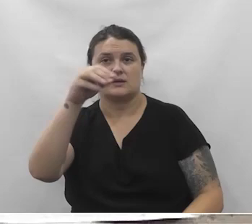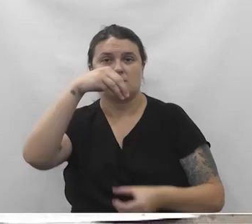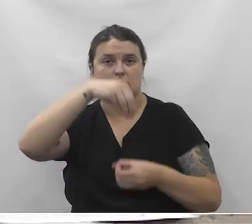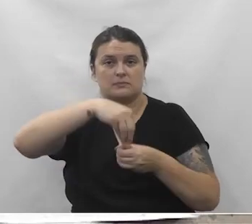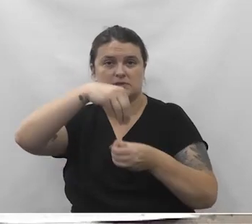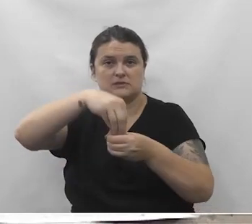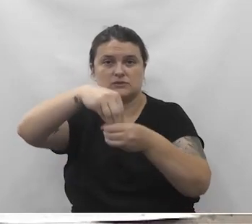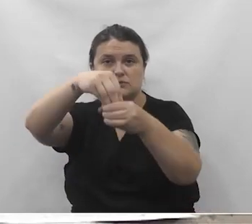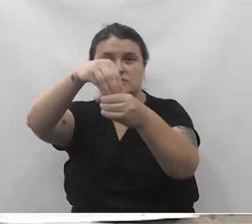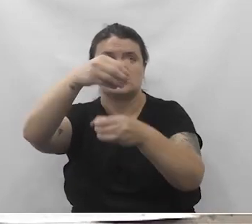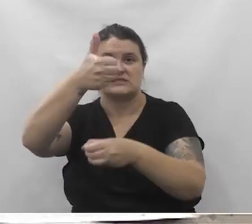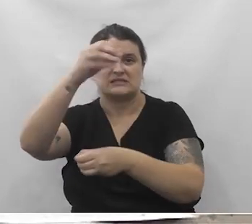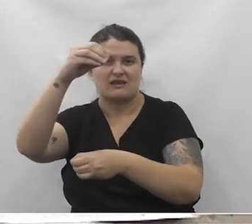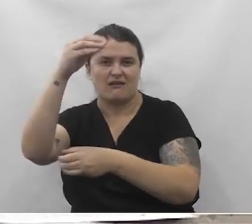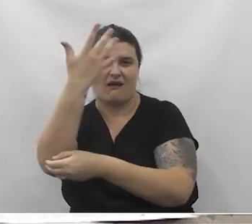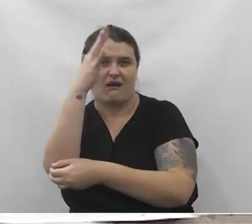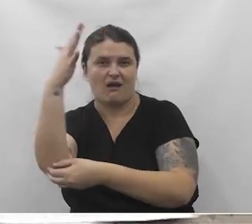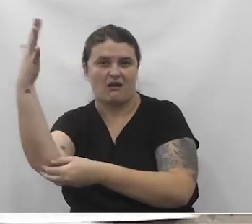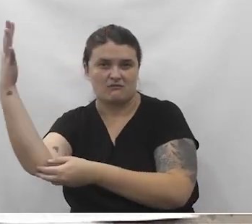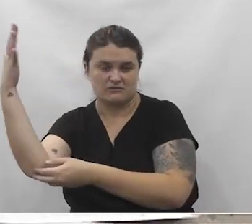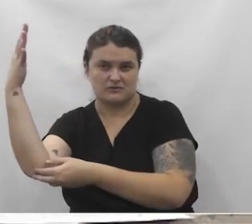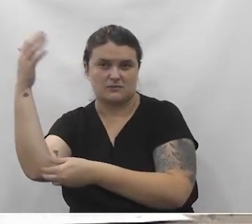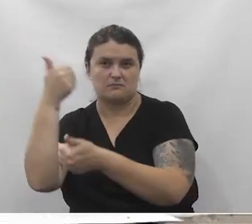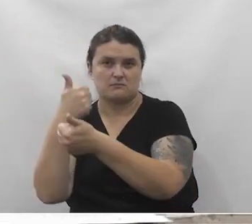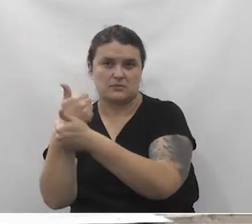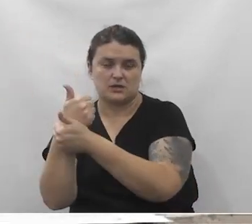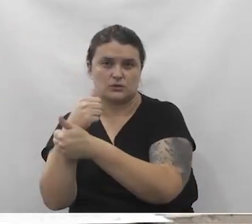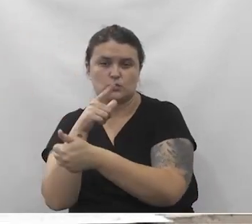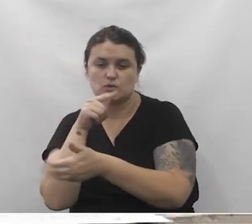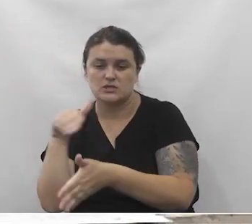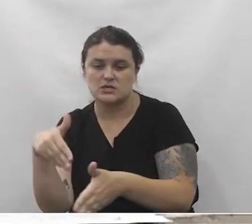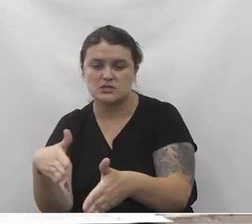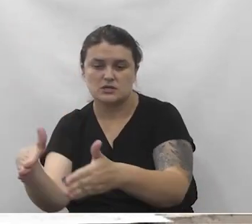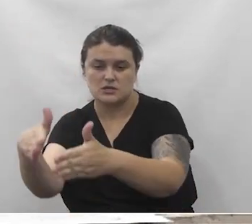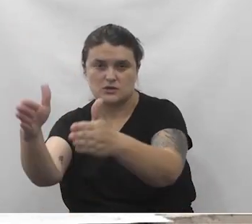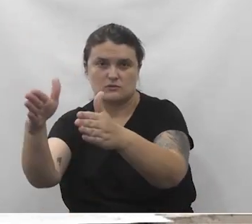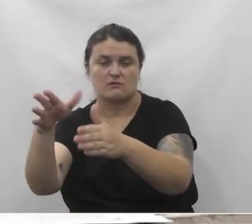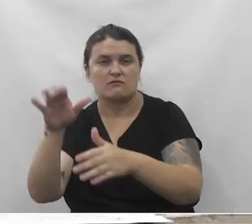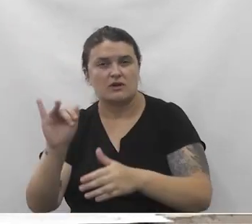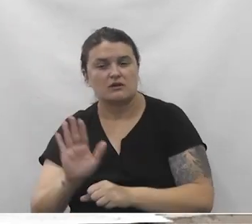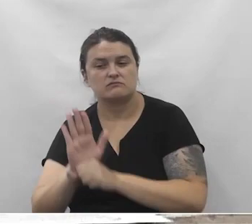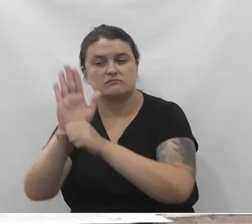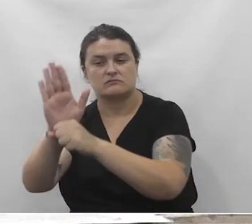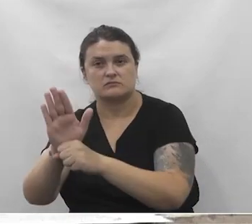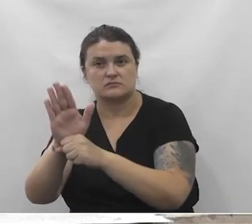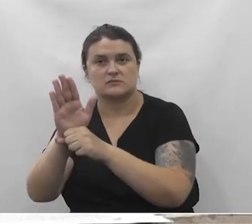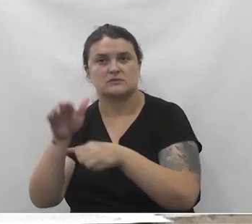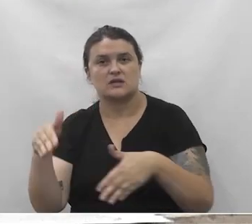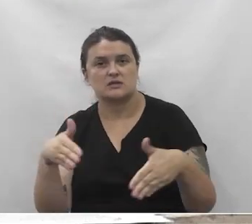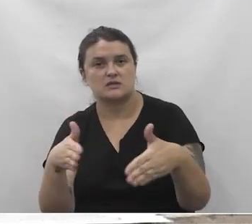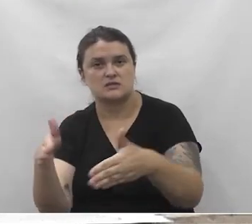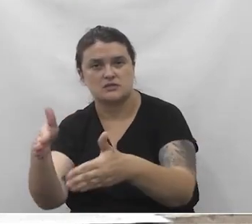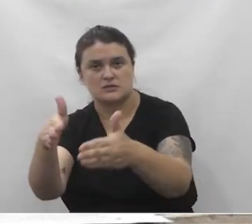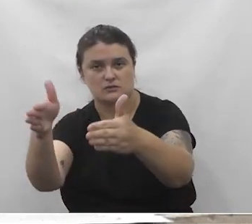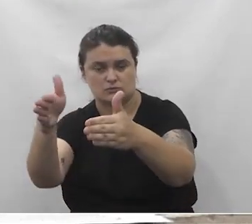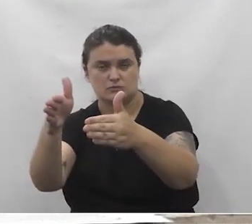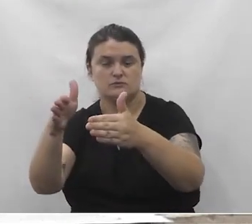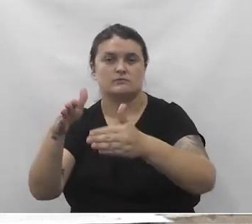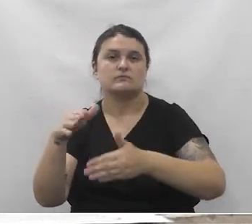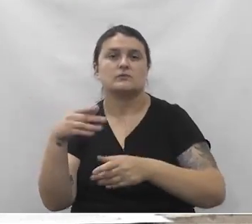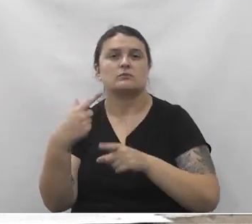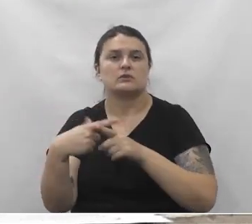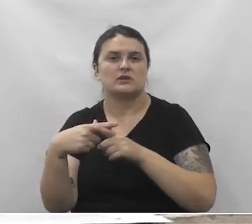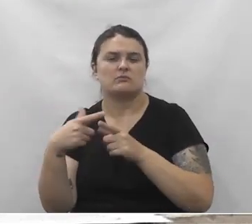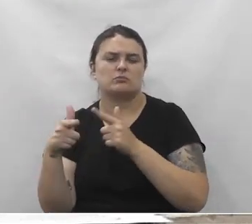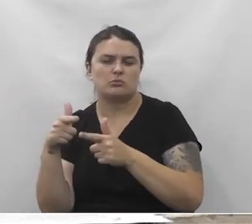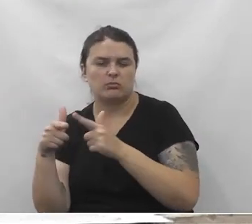100 mudas de árvores ali na na encosta do Rio Iguaçu ali para dar uma fortalecida essa Encosta que tá eh